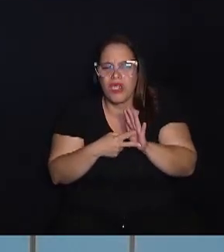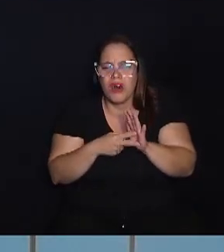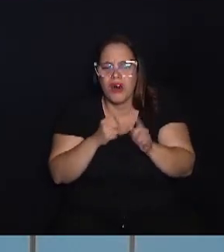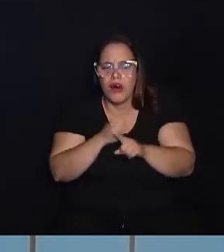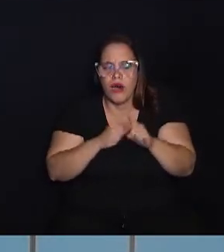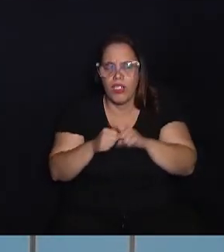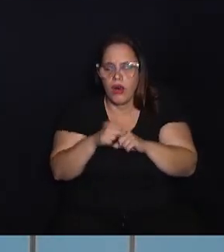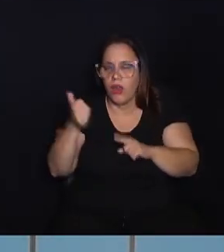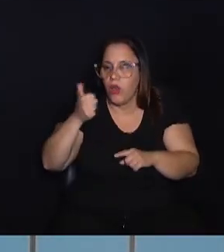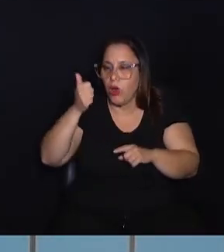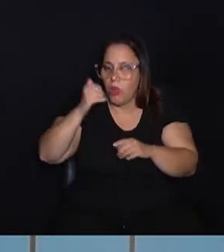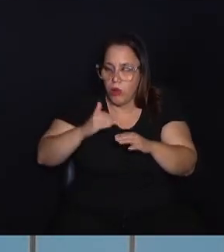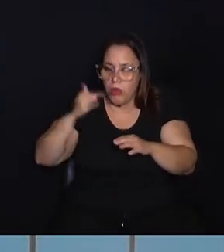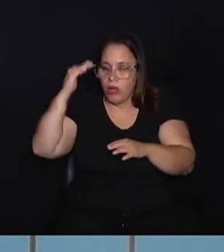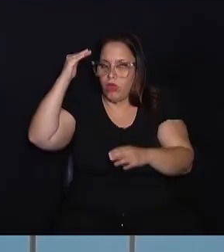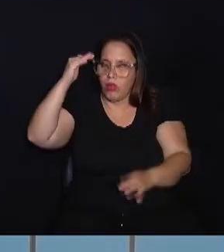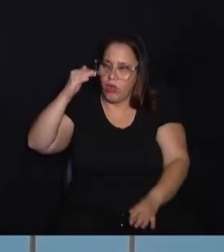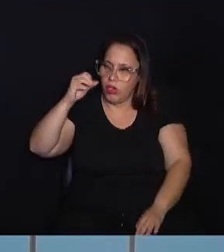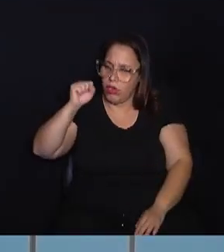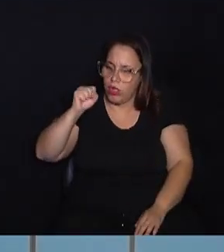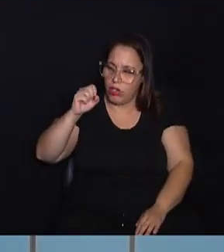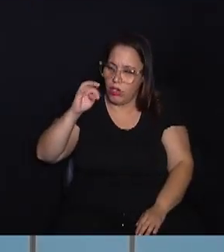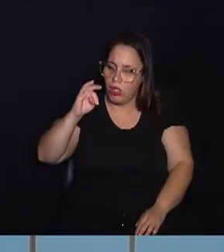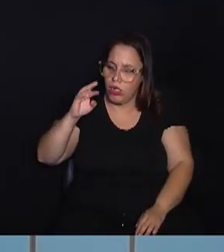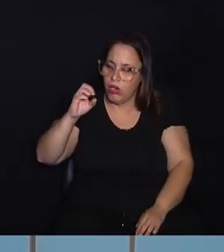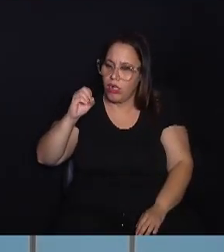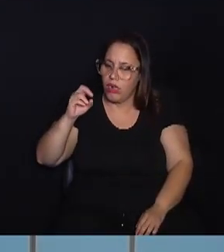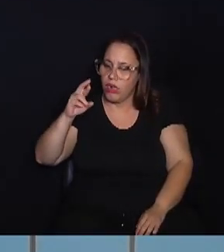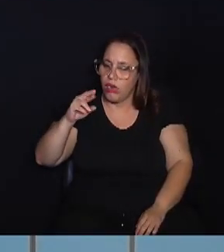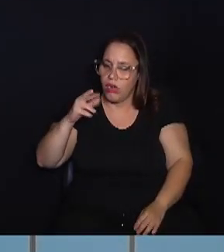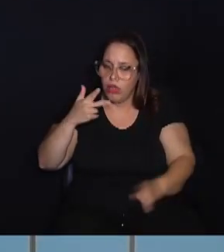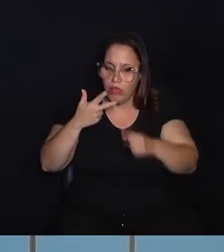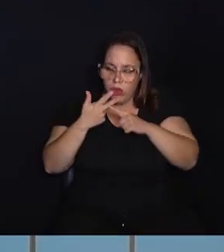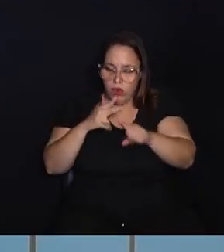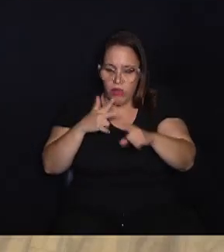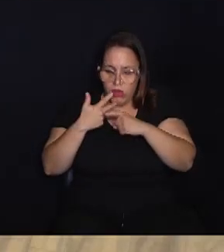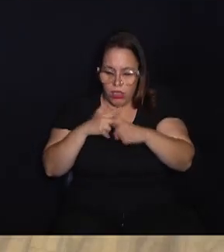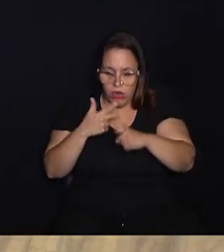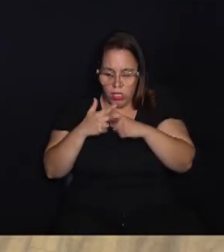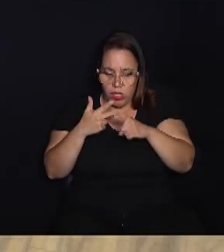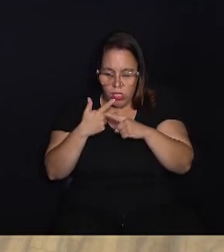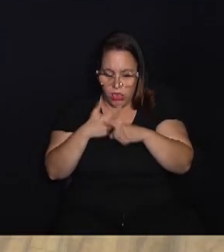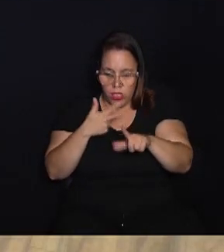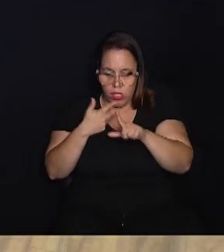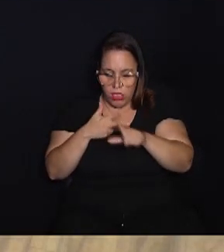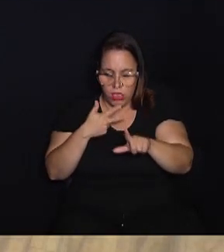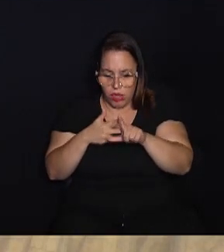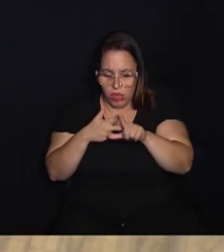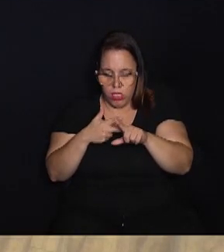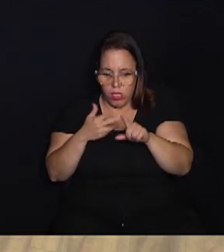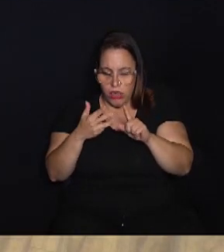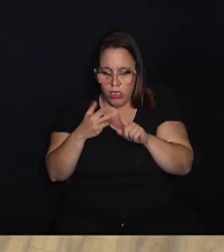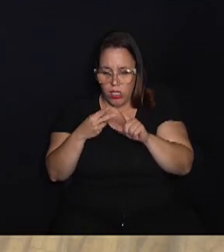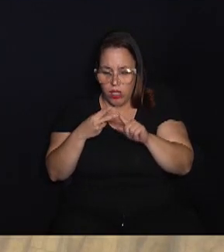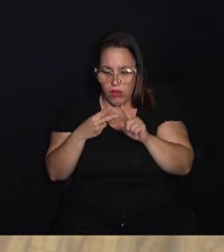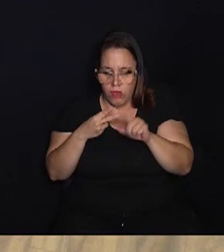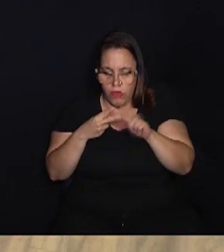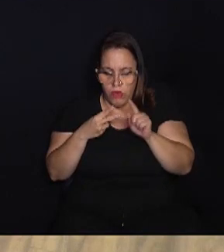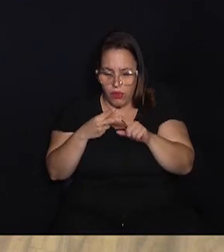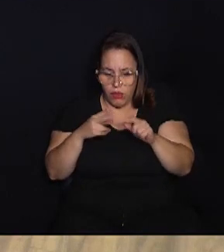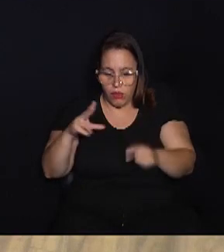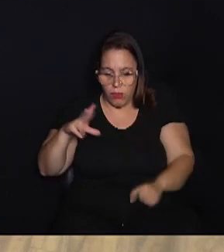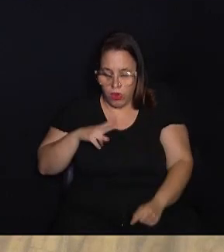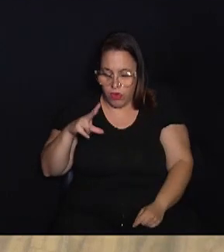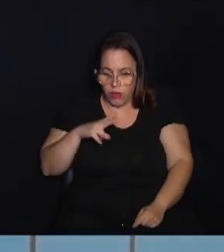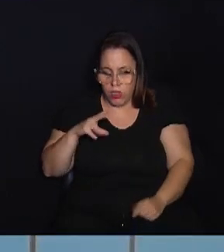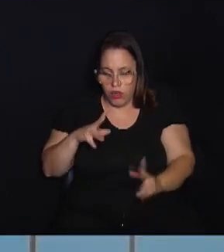primeiro setor, que é executivo, legislativo e judiciário, que é o Estado. O segundo setor, que é a iniciativa privada